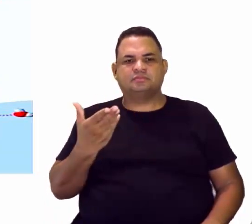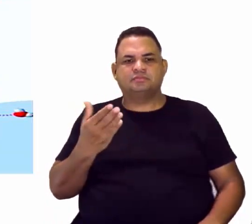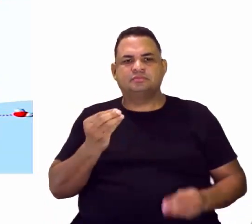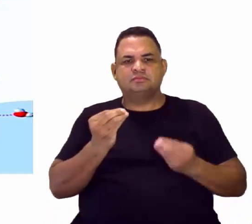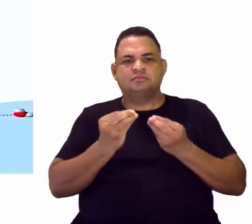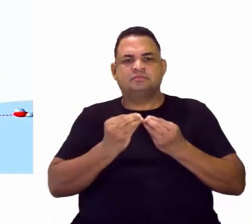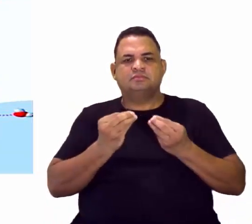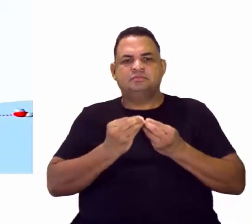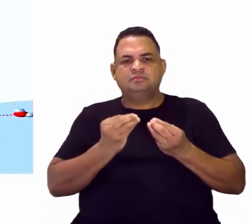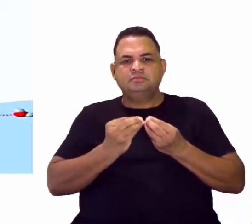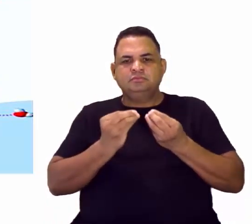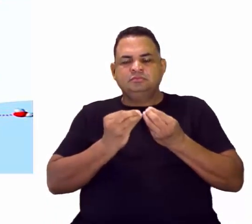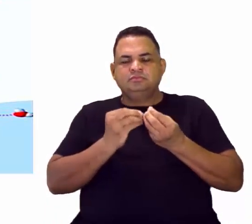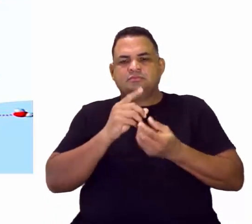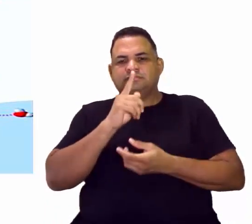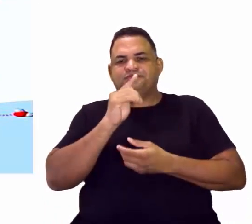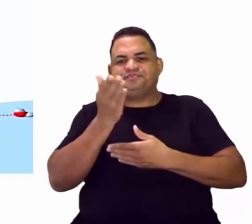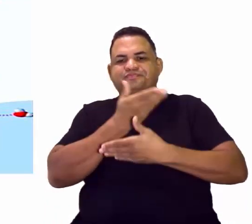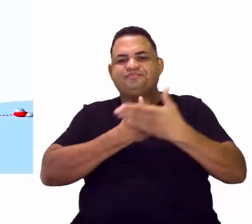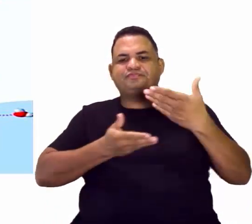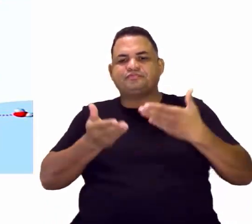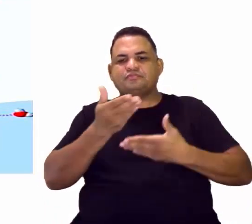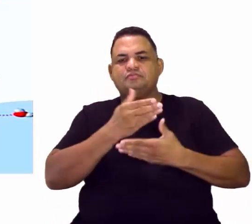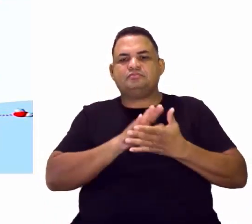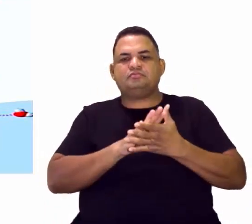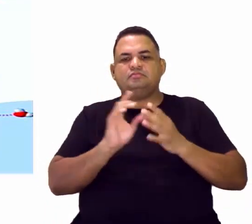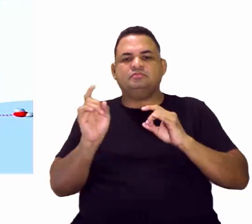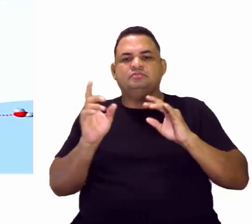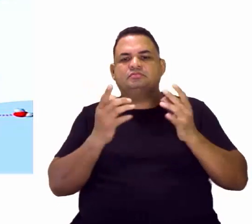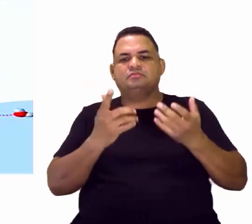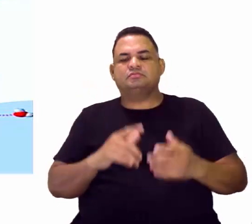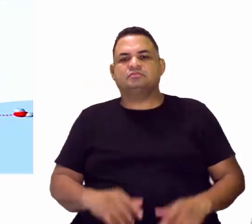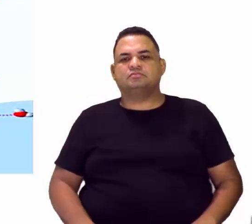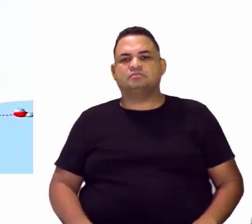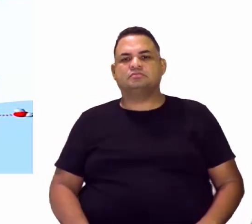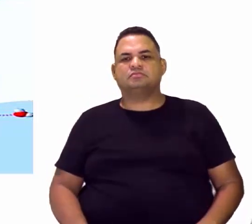da água interagindo umas com as outras, né?